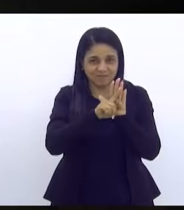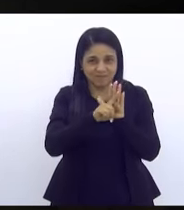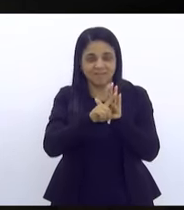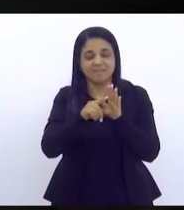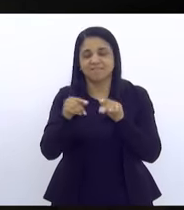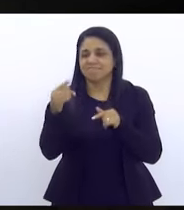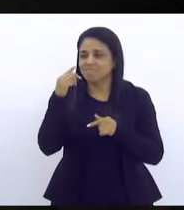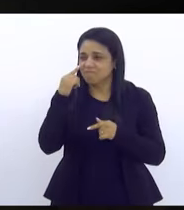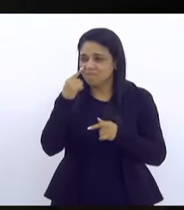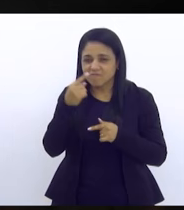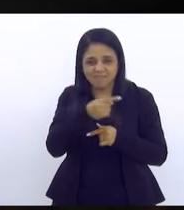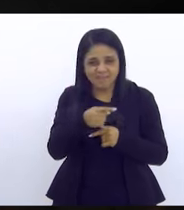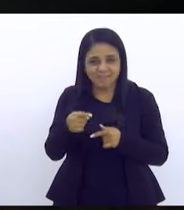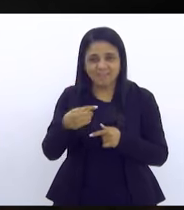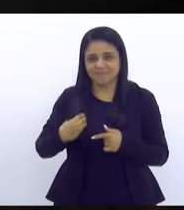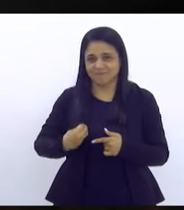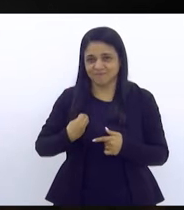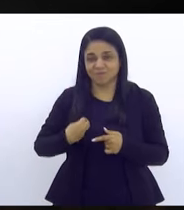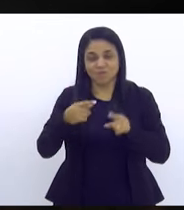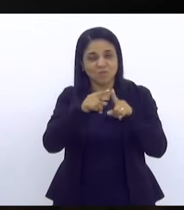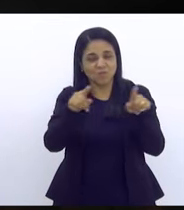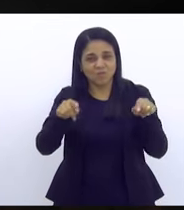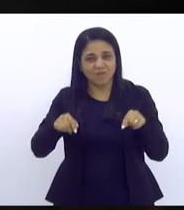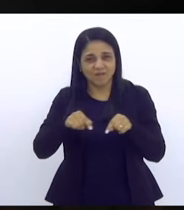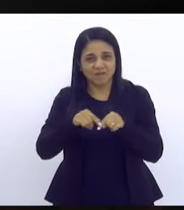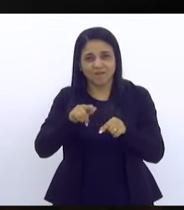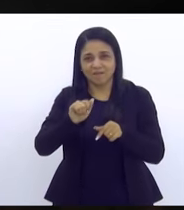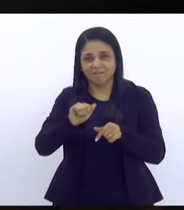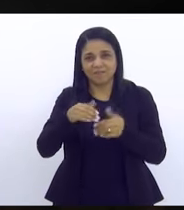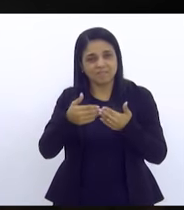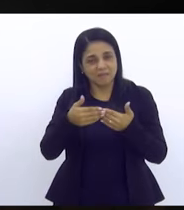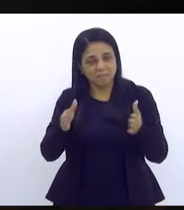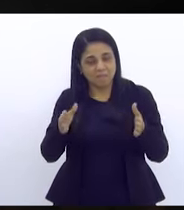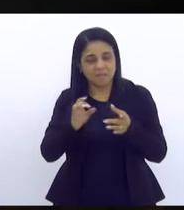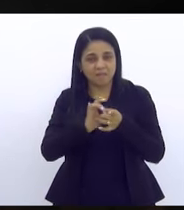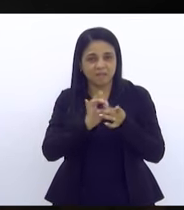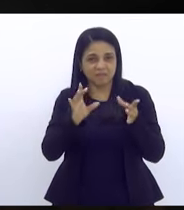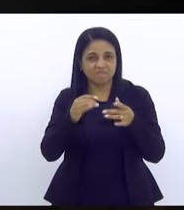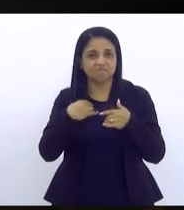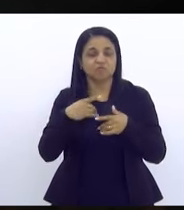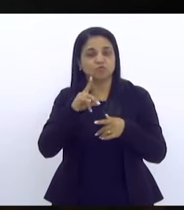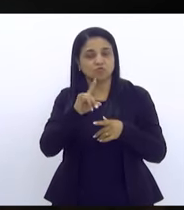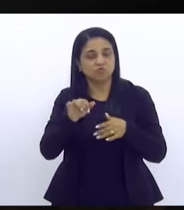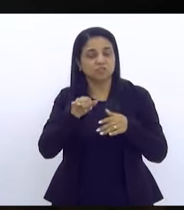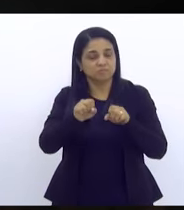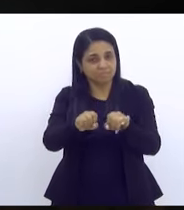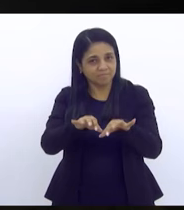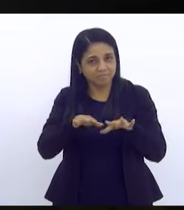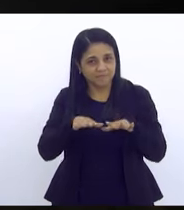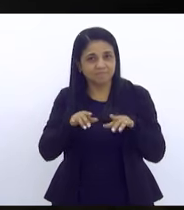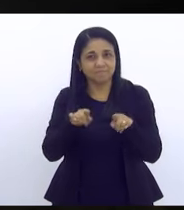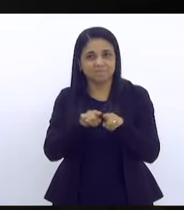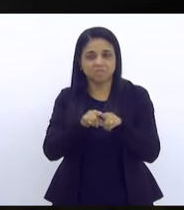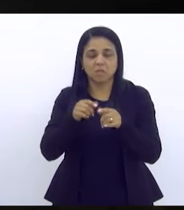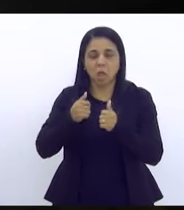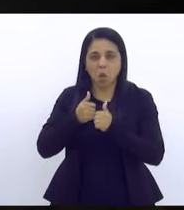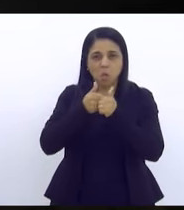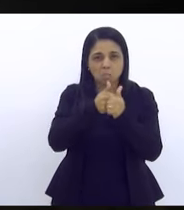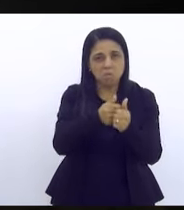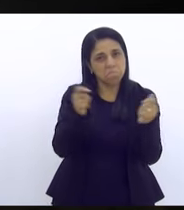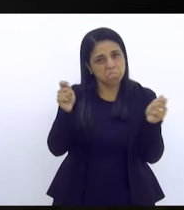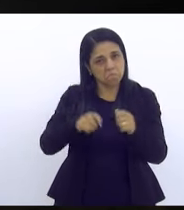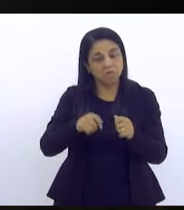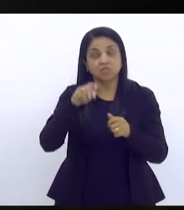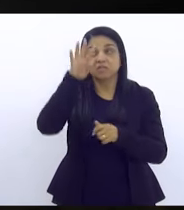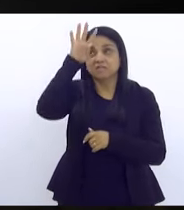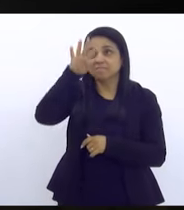para conviver. O gabinete está aberto, os dias de sessão, que você quiser vir acompanhar, vocês quiserem vir também, pode vir. E